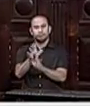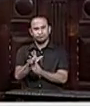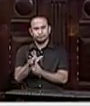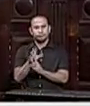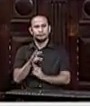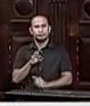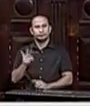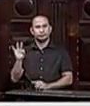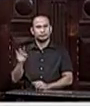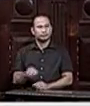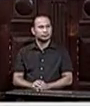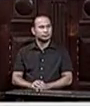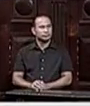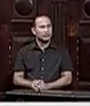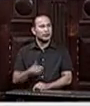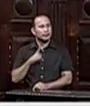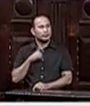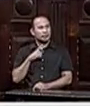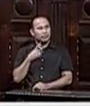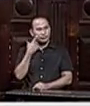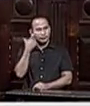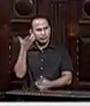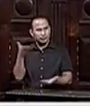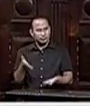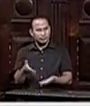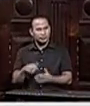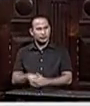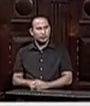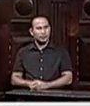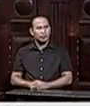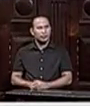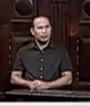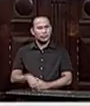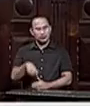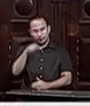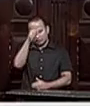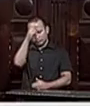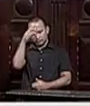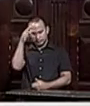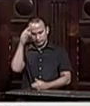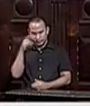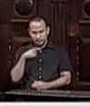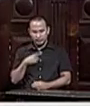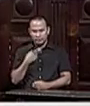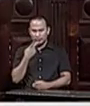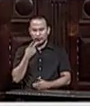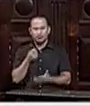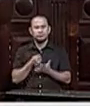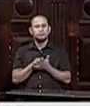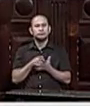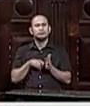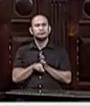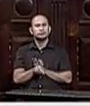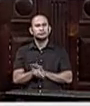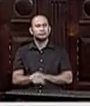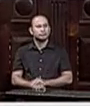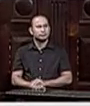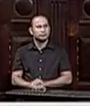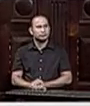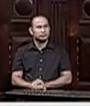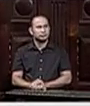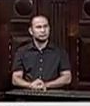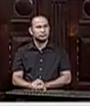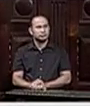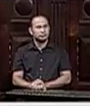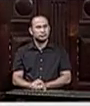Federal, tendo em vista que o Ministério Público questionou, o Ministério Público do Estado do Rio de Janeiro, questionou